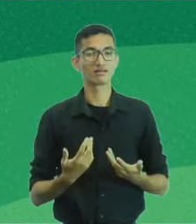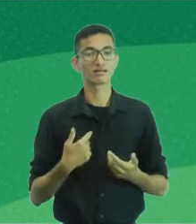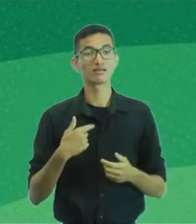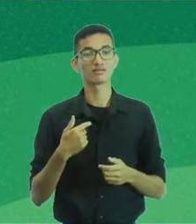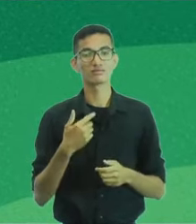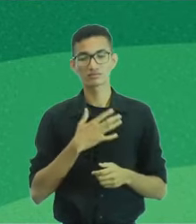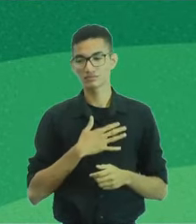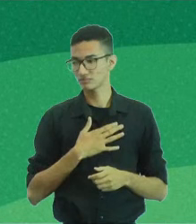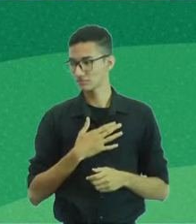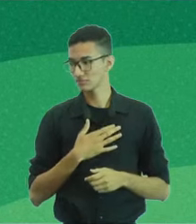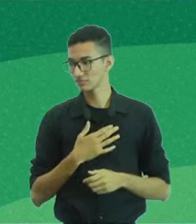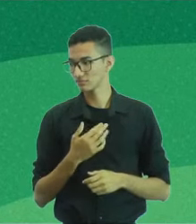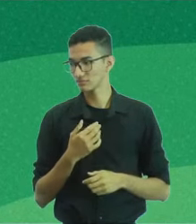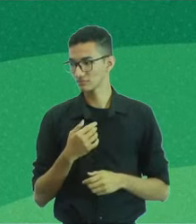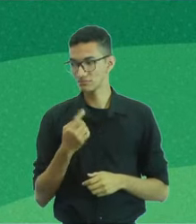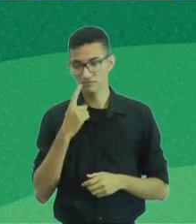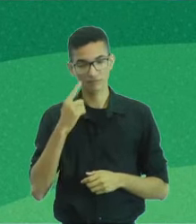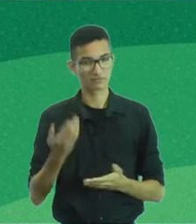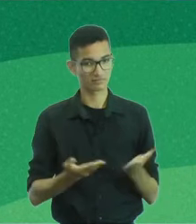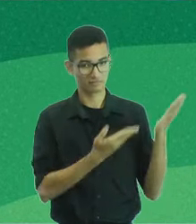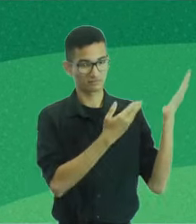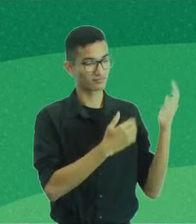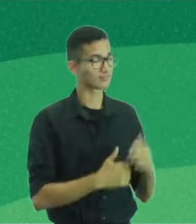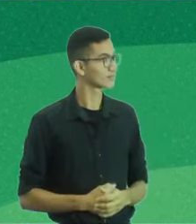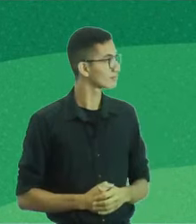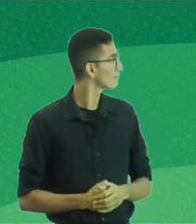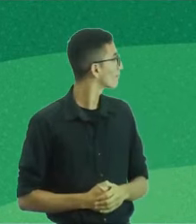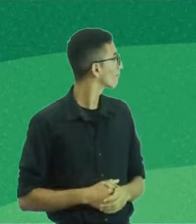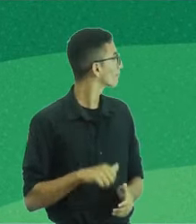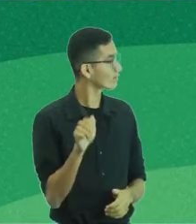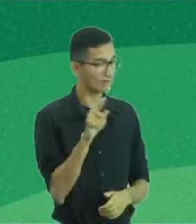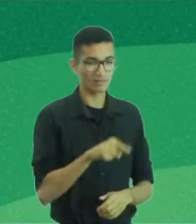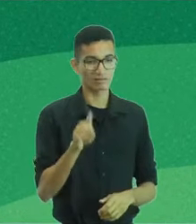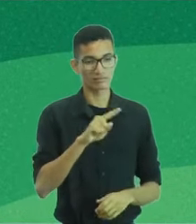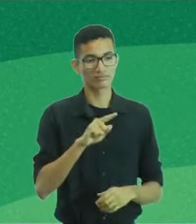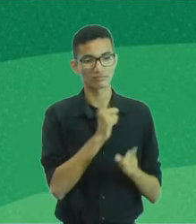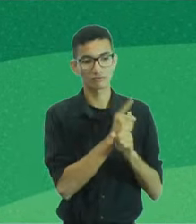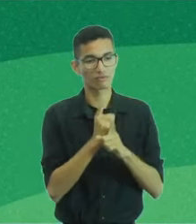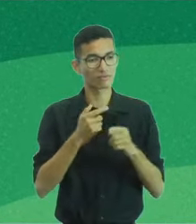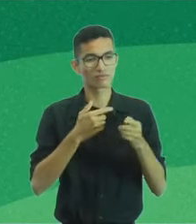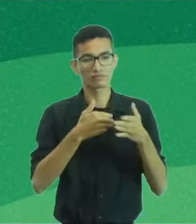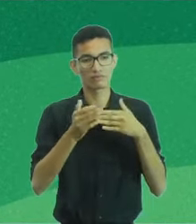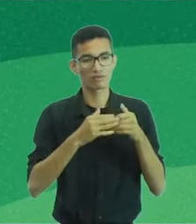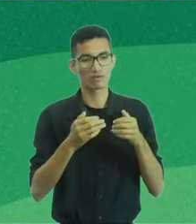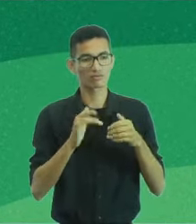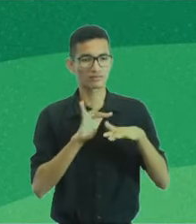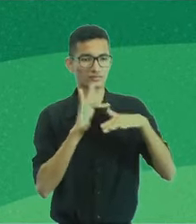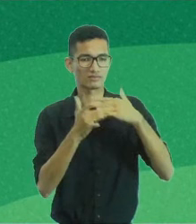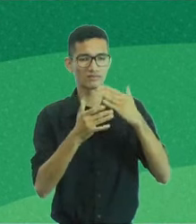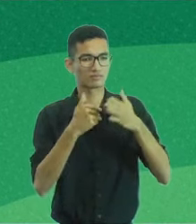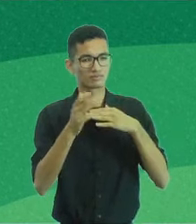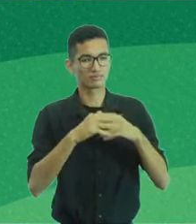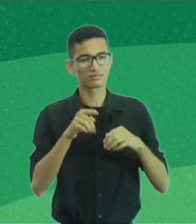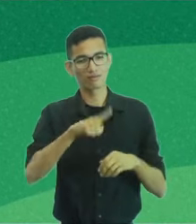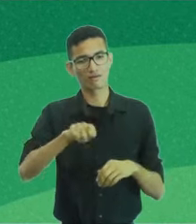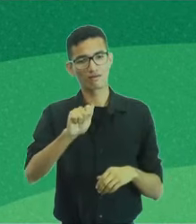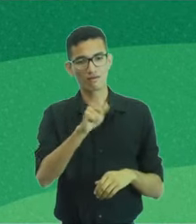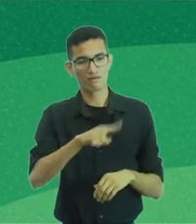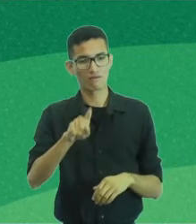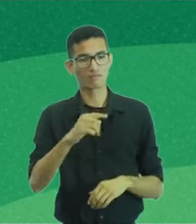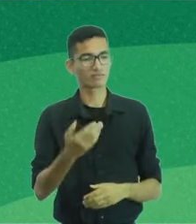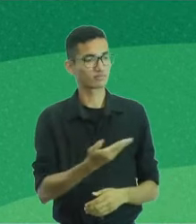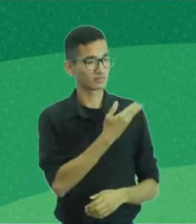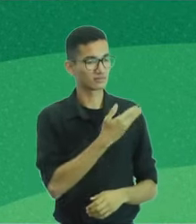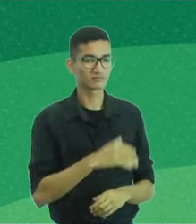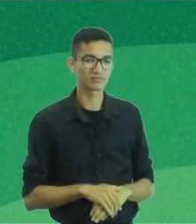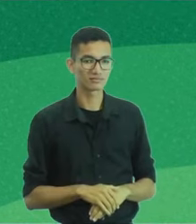o dinossauro a roupa do Dinossauro em qualquer lugar inclusive em todas as redes mesmo né fizeram eu criar